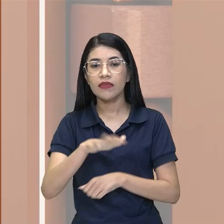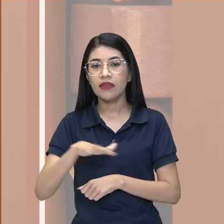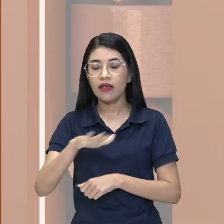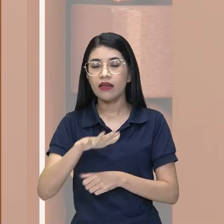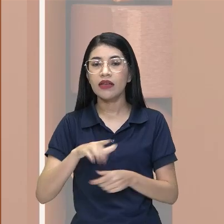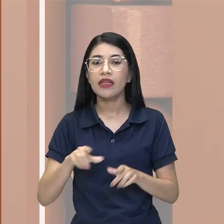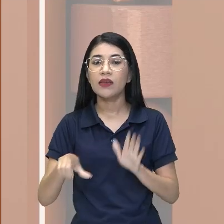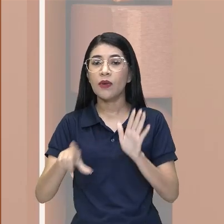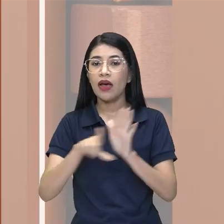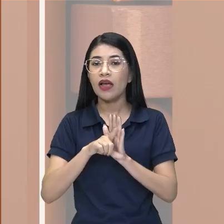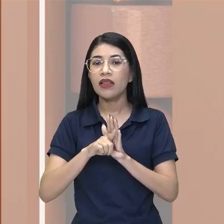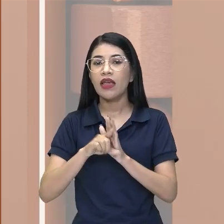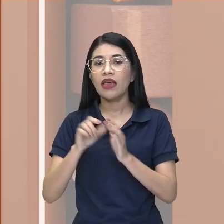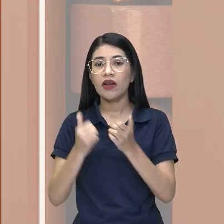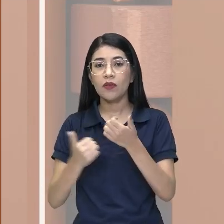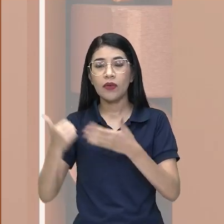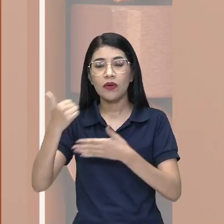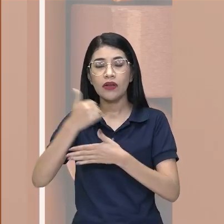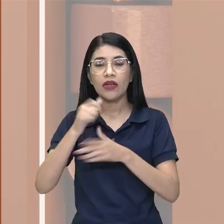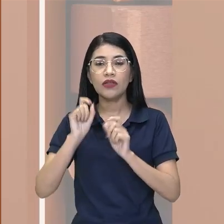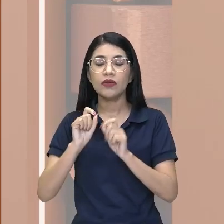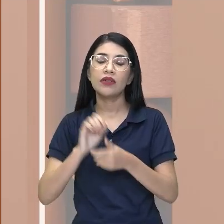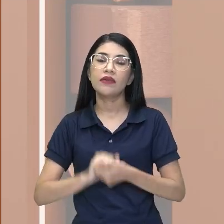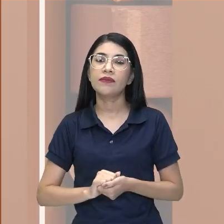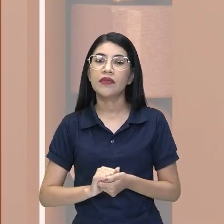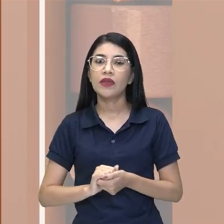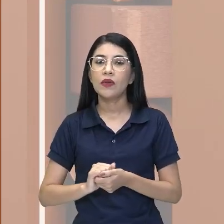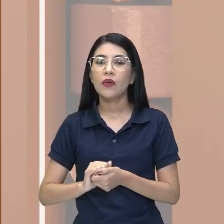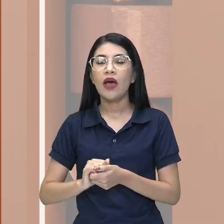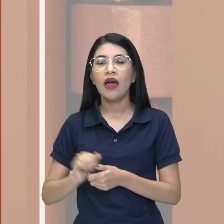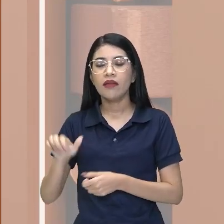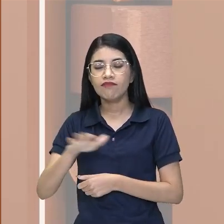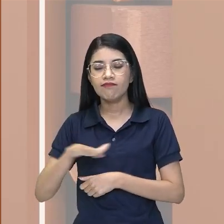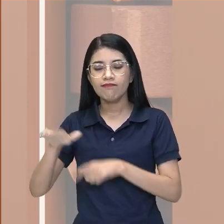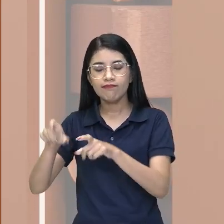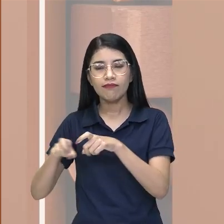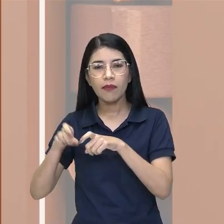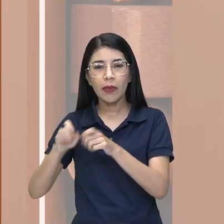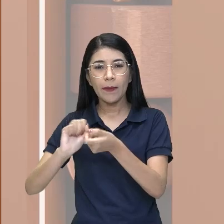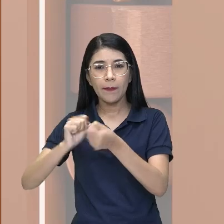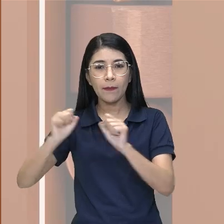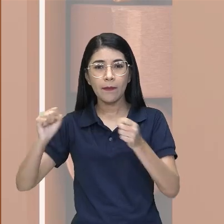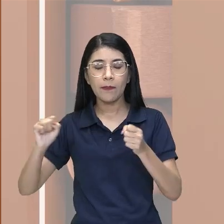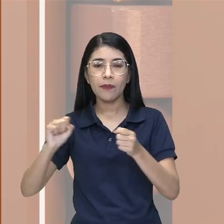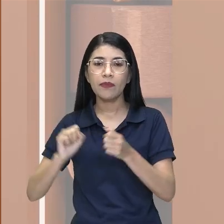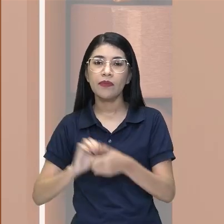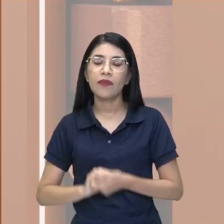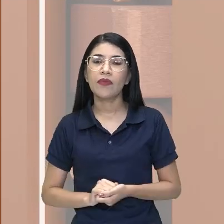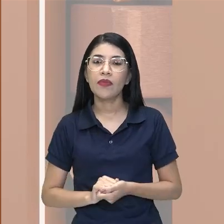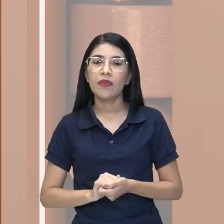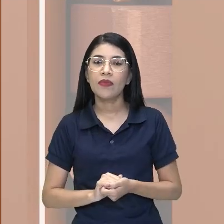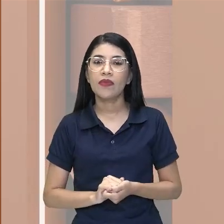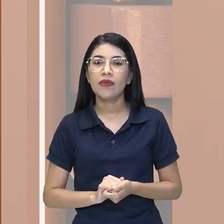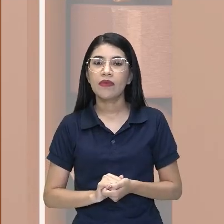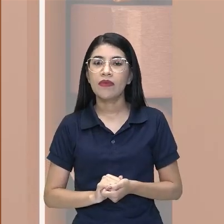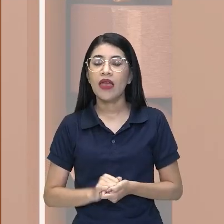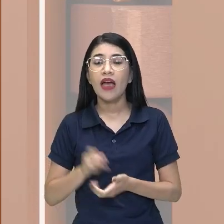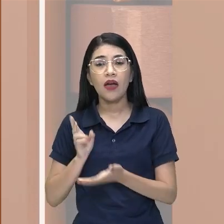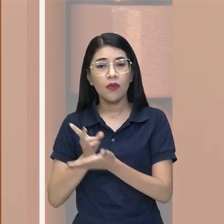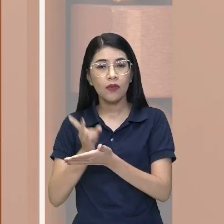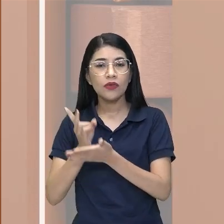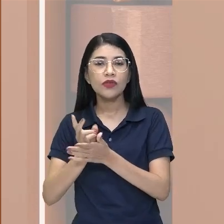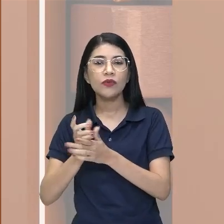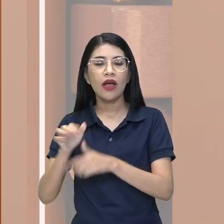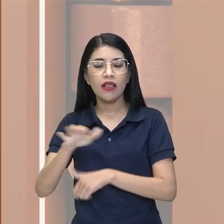privilegiando, sobretudo, o surgimento do latifúndio, dos grandes latifúndios, ou melhor, o surgimento não, tá, gente? A preservação